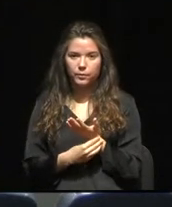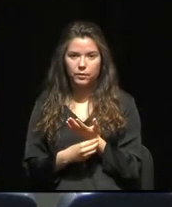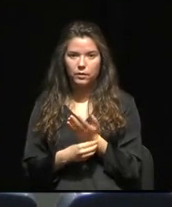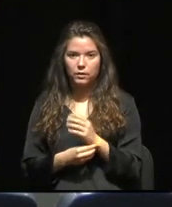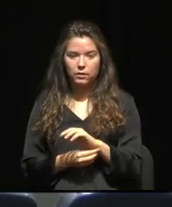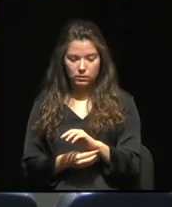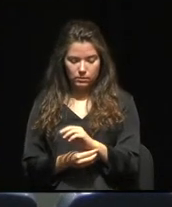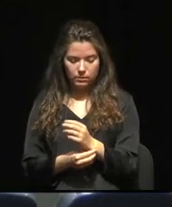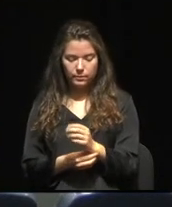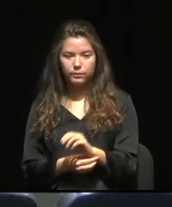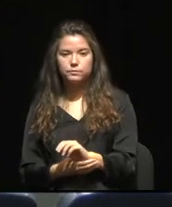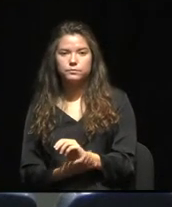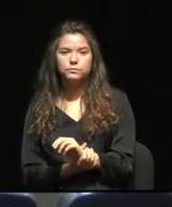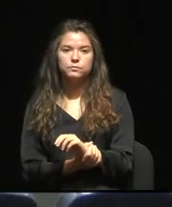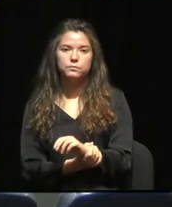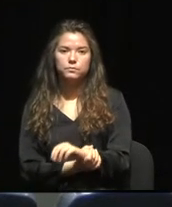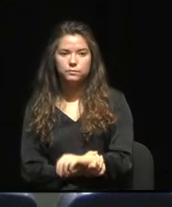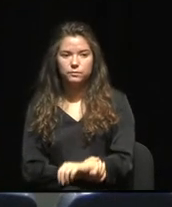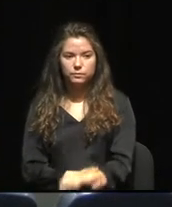relatório